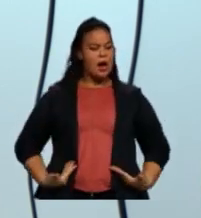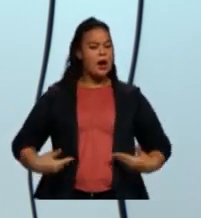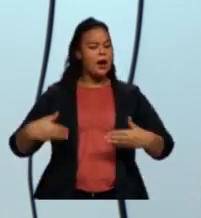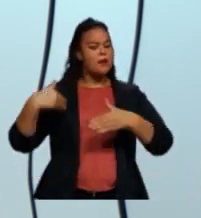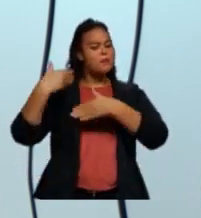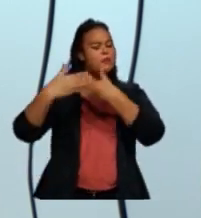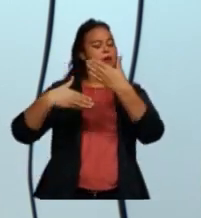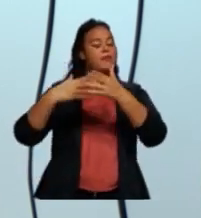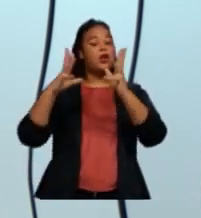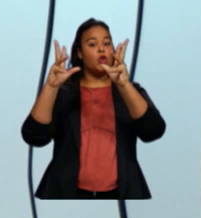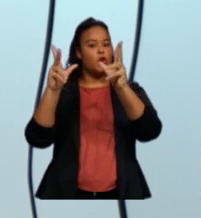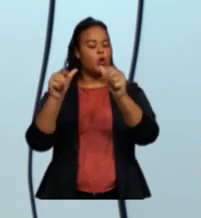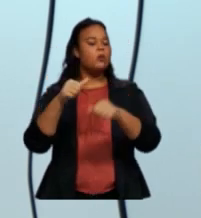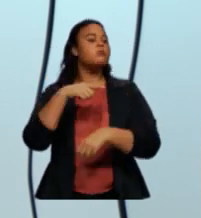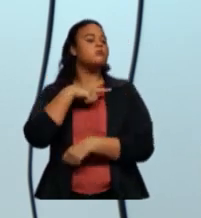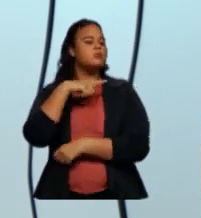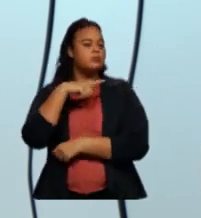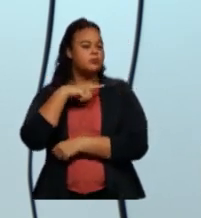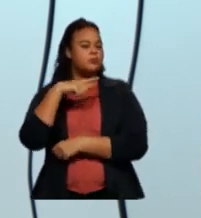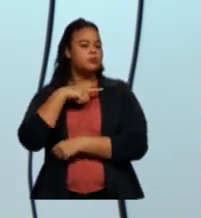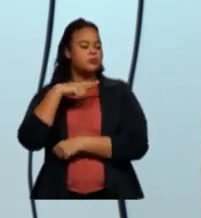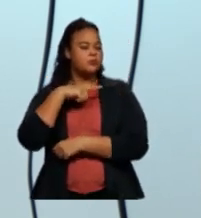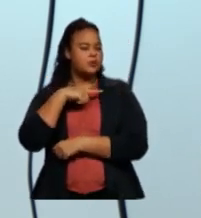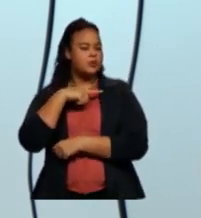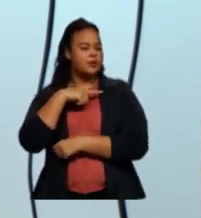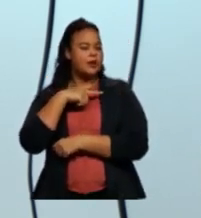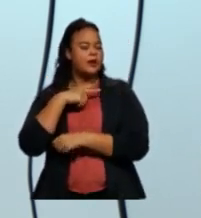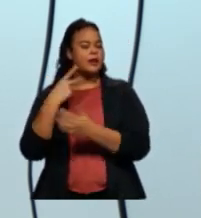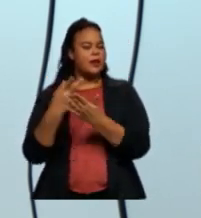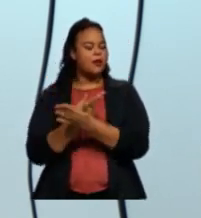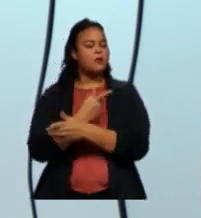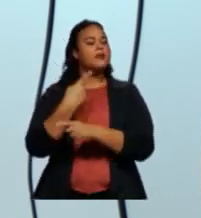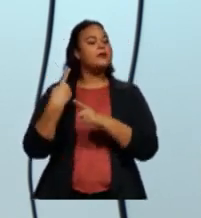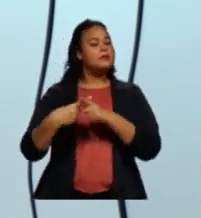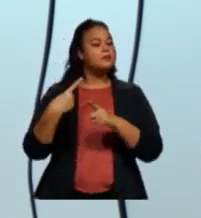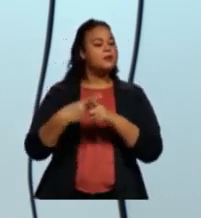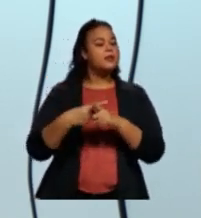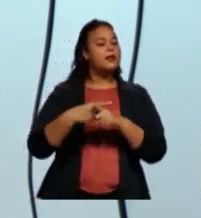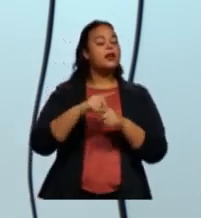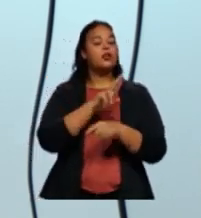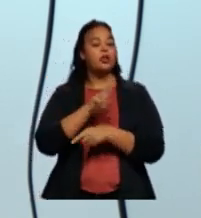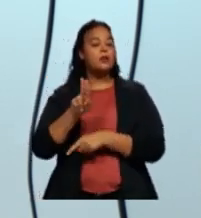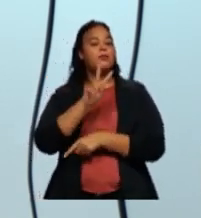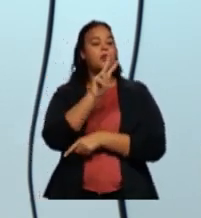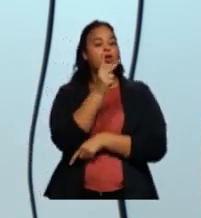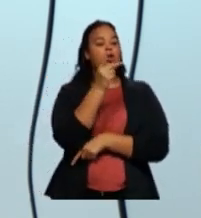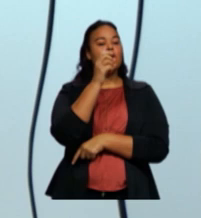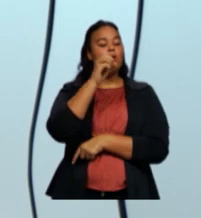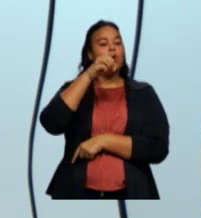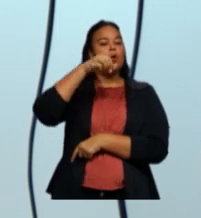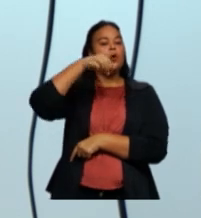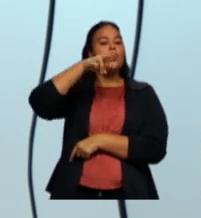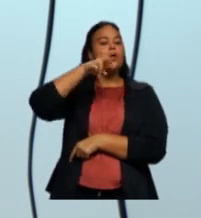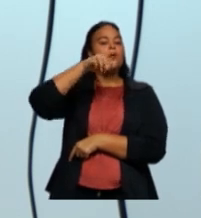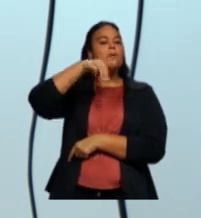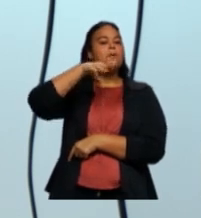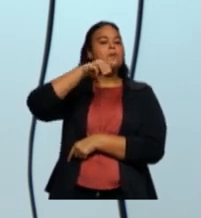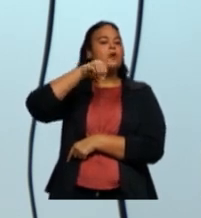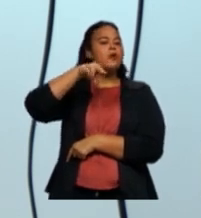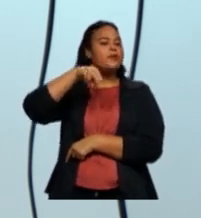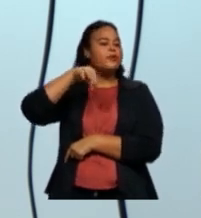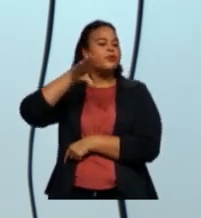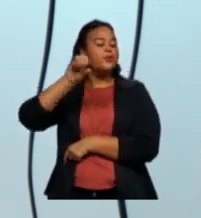para todos e ela acontece graças à ação hormonal. Espero que você tenha gostado da aula, espero que você